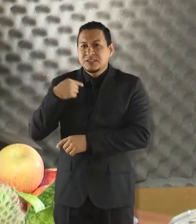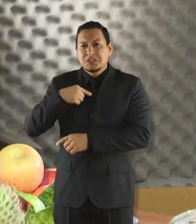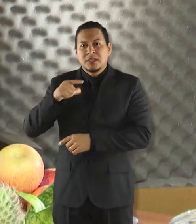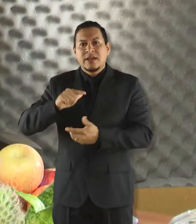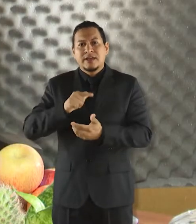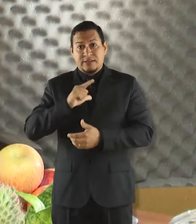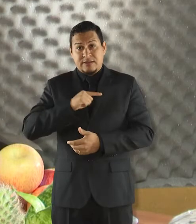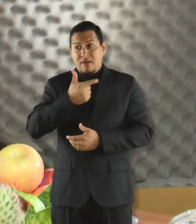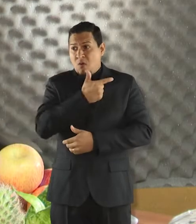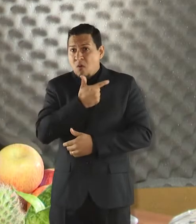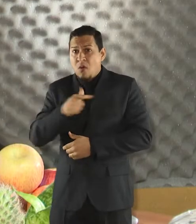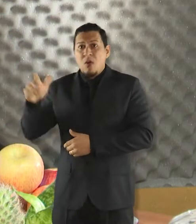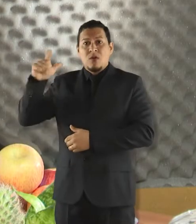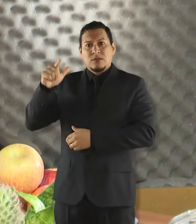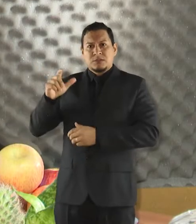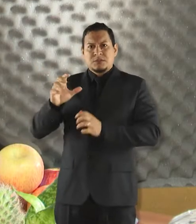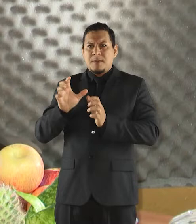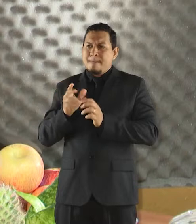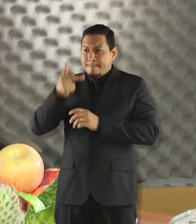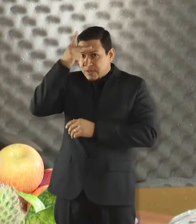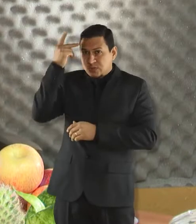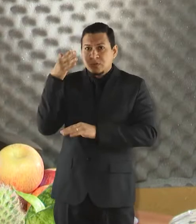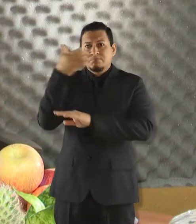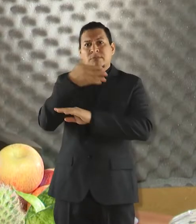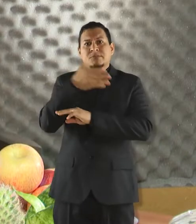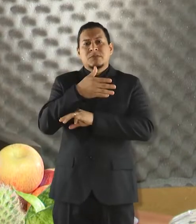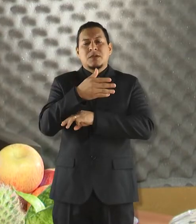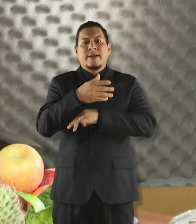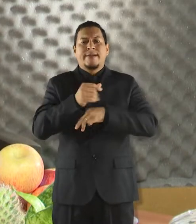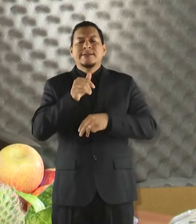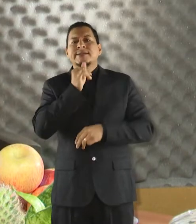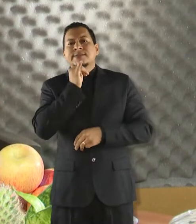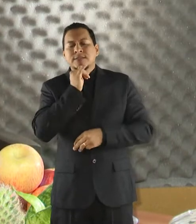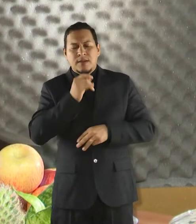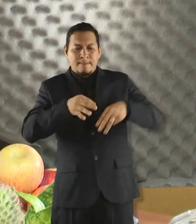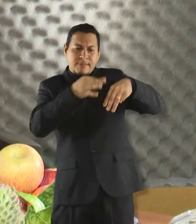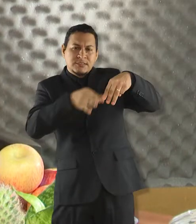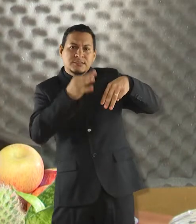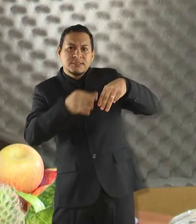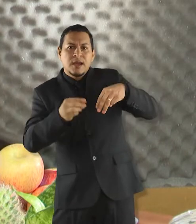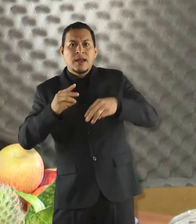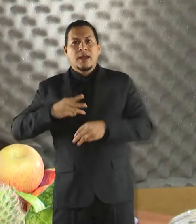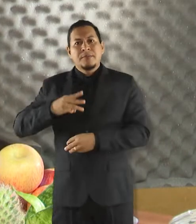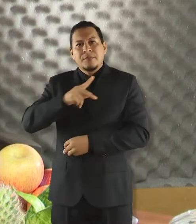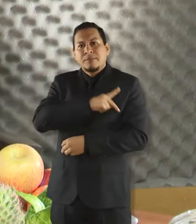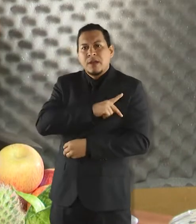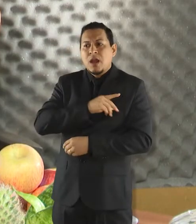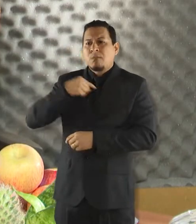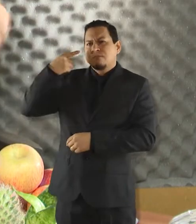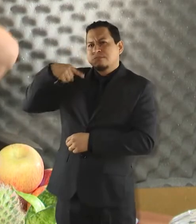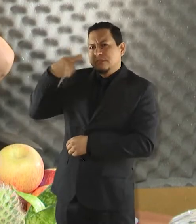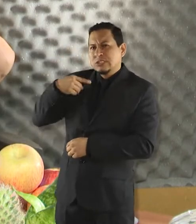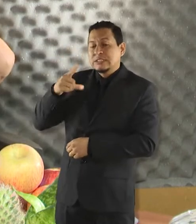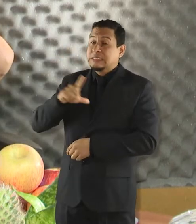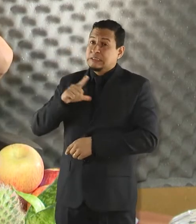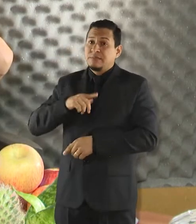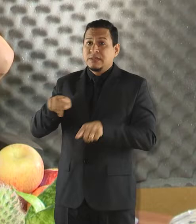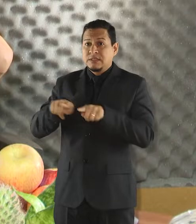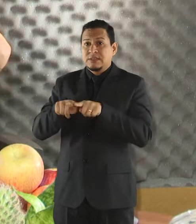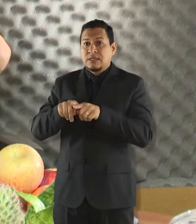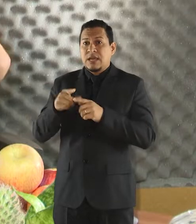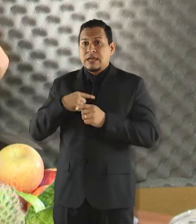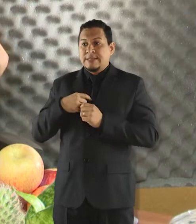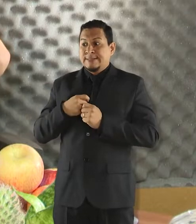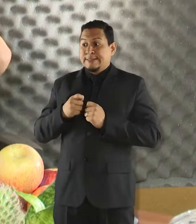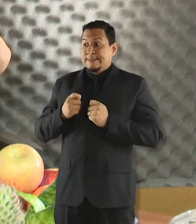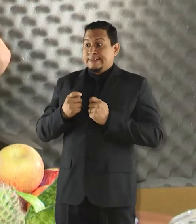lado estão assistindo o magistrado, Ministério Público, advogado, né? E além de ter aquela tensão, né? Porque tu tem